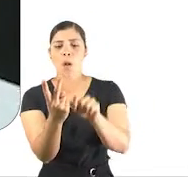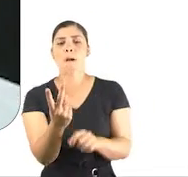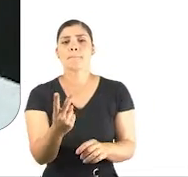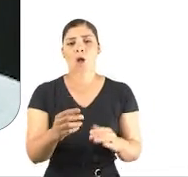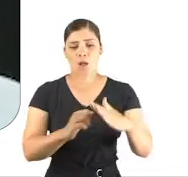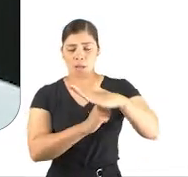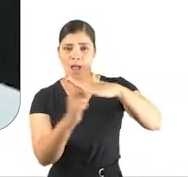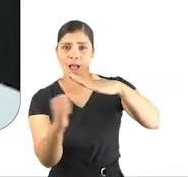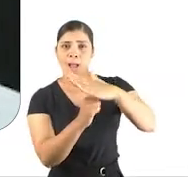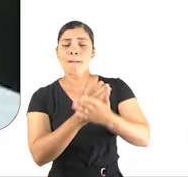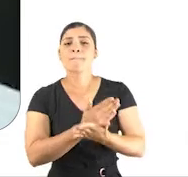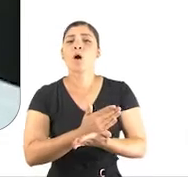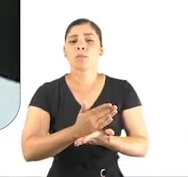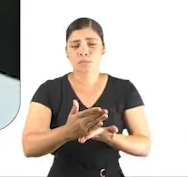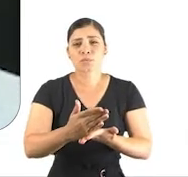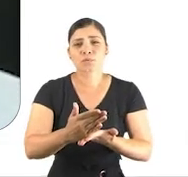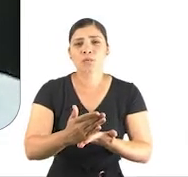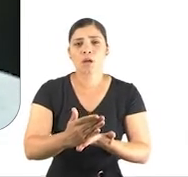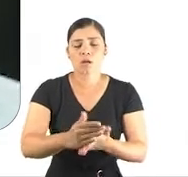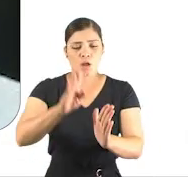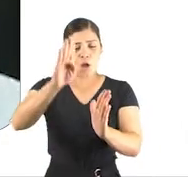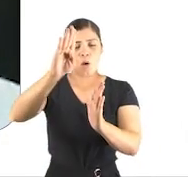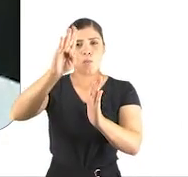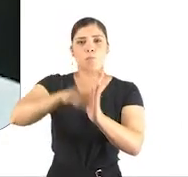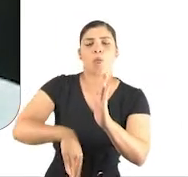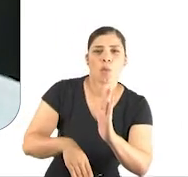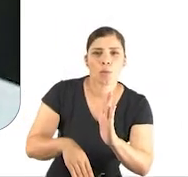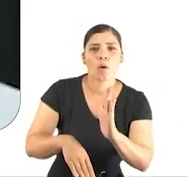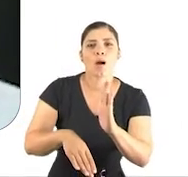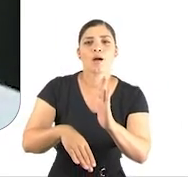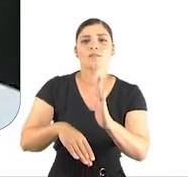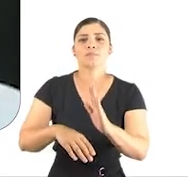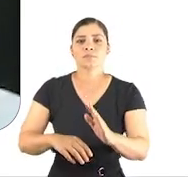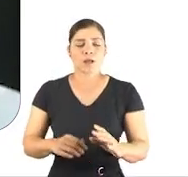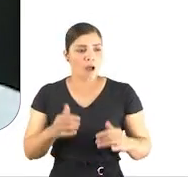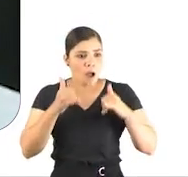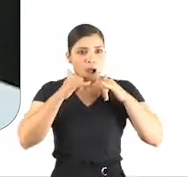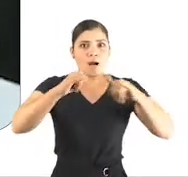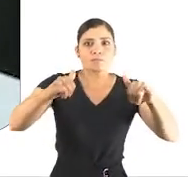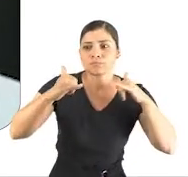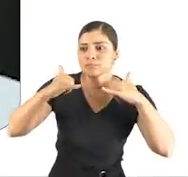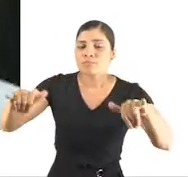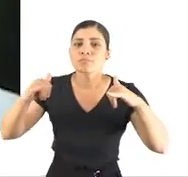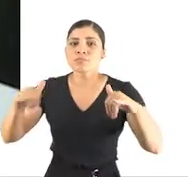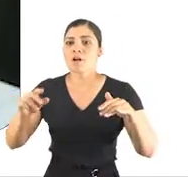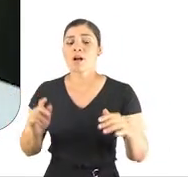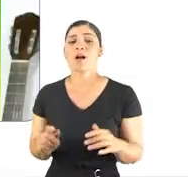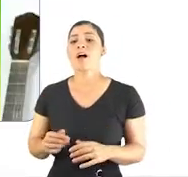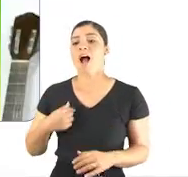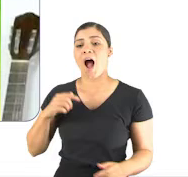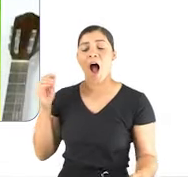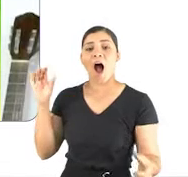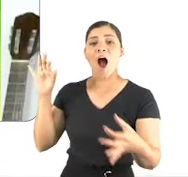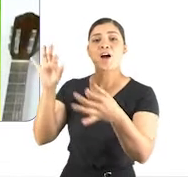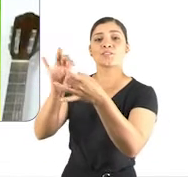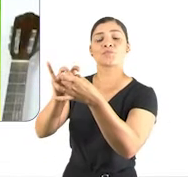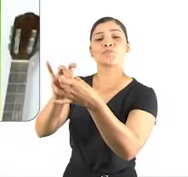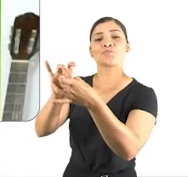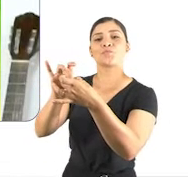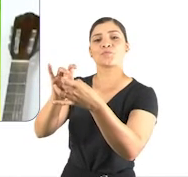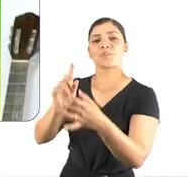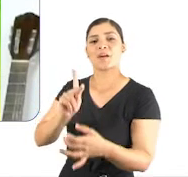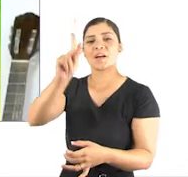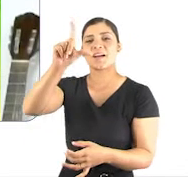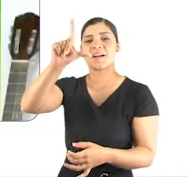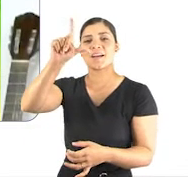startup, desse novo ecossistema, atendendo um grande player industrial, que é a Klabin. E do mesmo lado, conversando com o